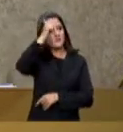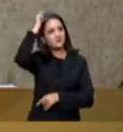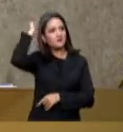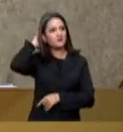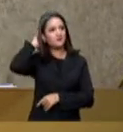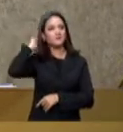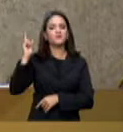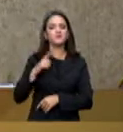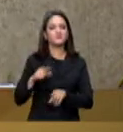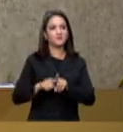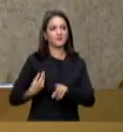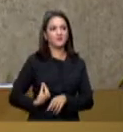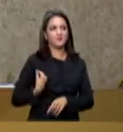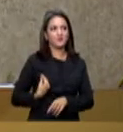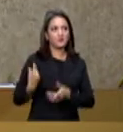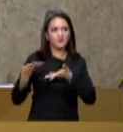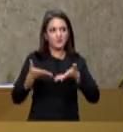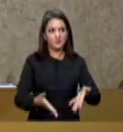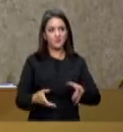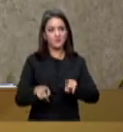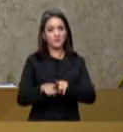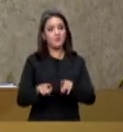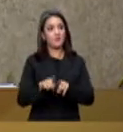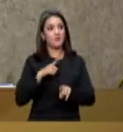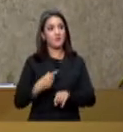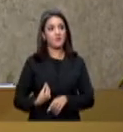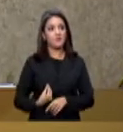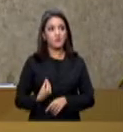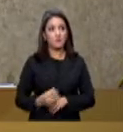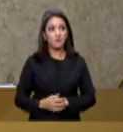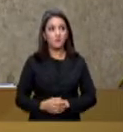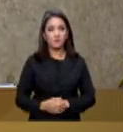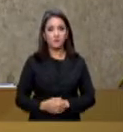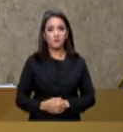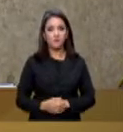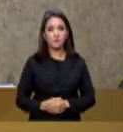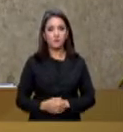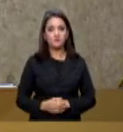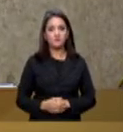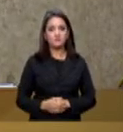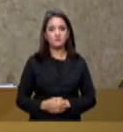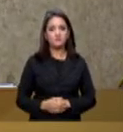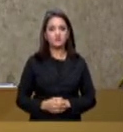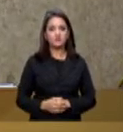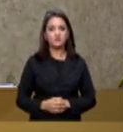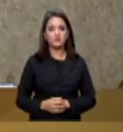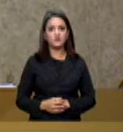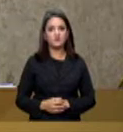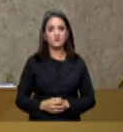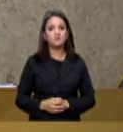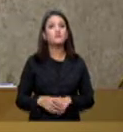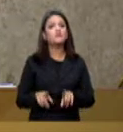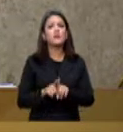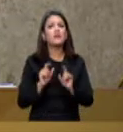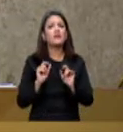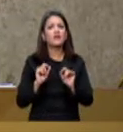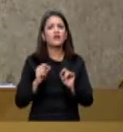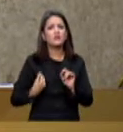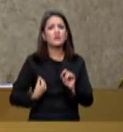aqui presencialmente. O nosso decano também está presente. E quem mais está presente?